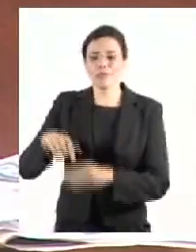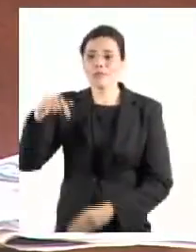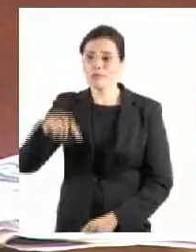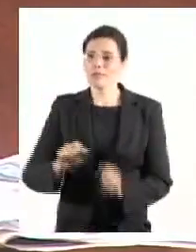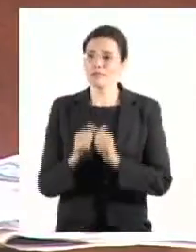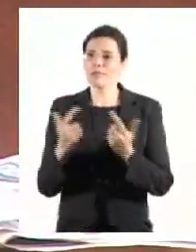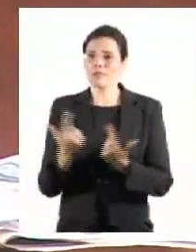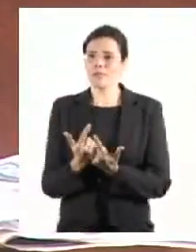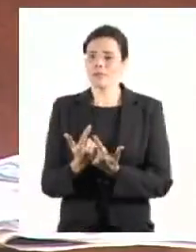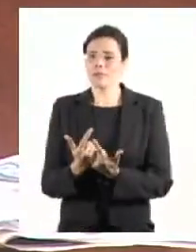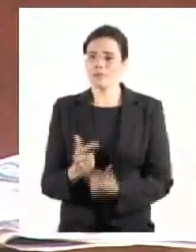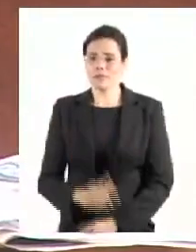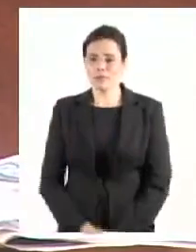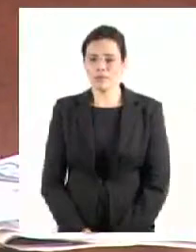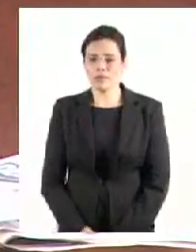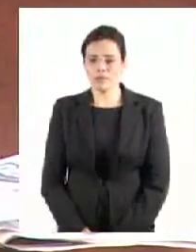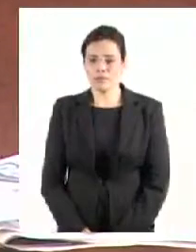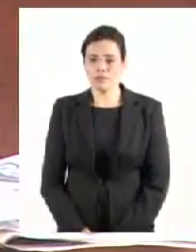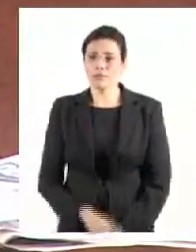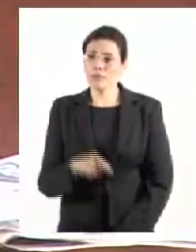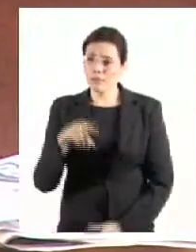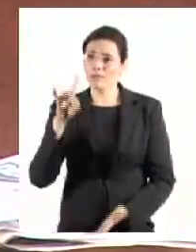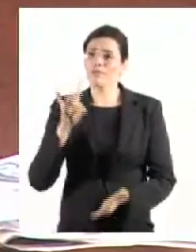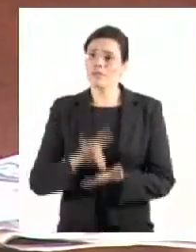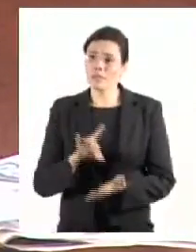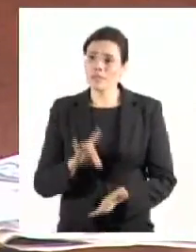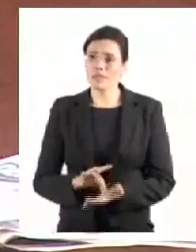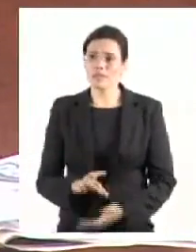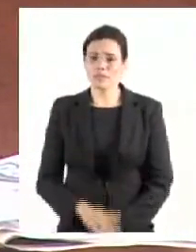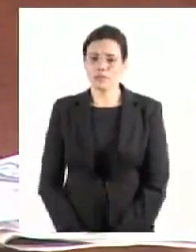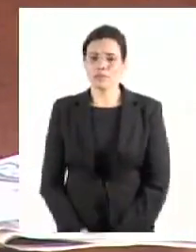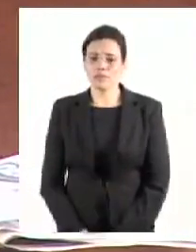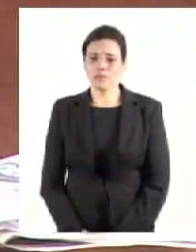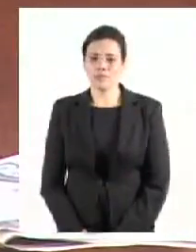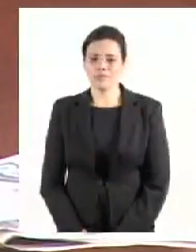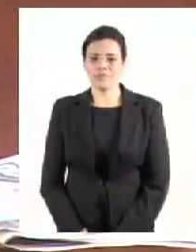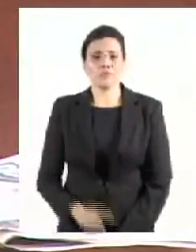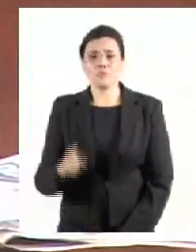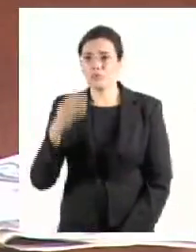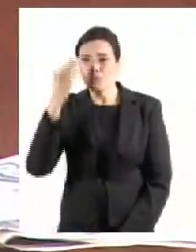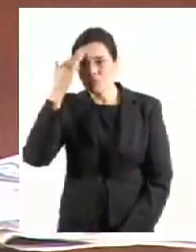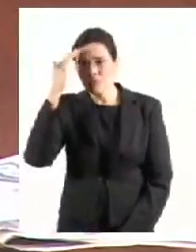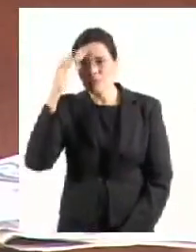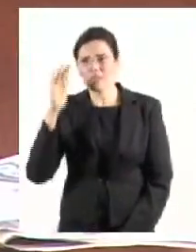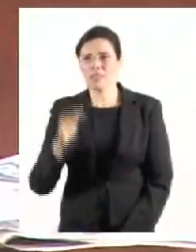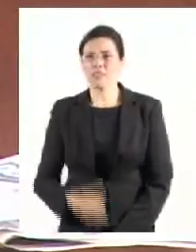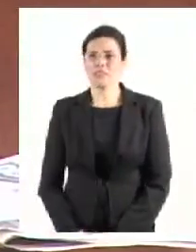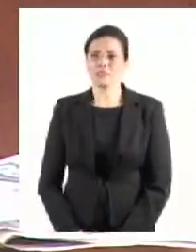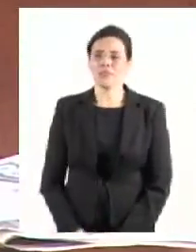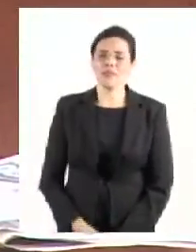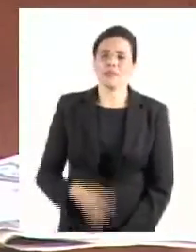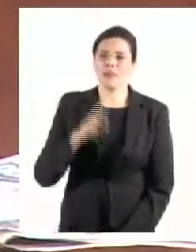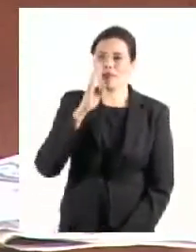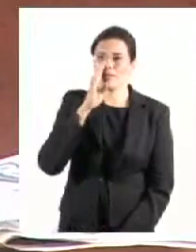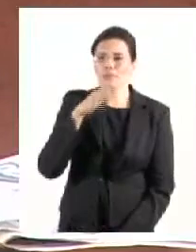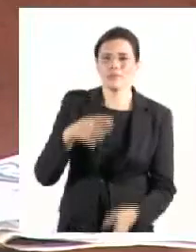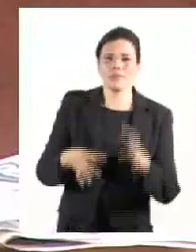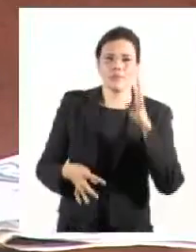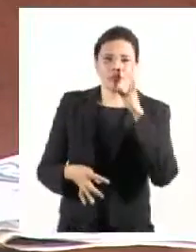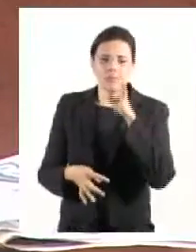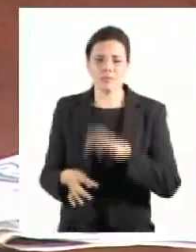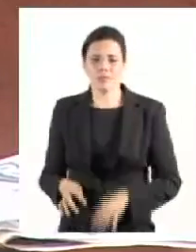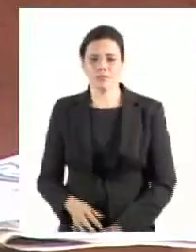Não entendem aquilo que nós dizemos, começam a ficar nesse negócio de